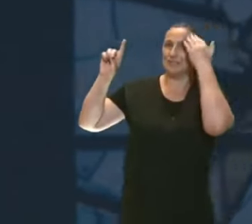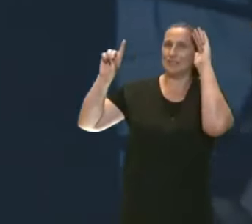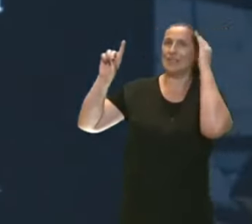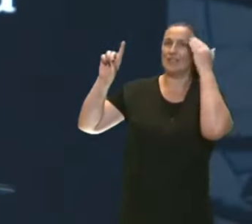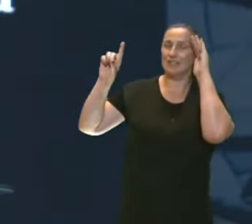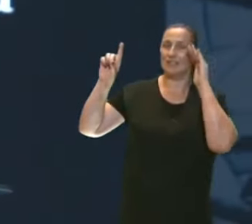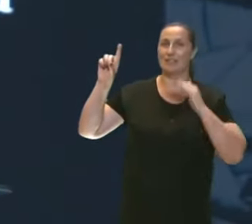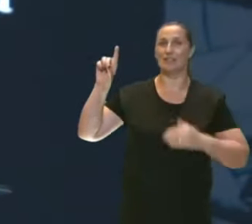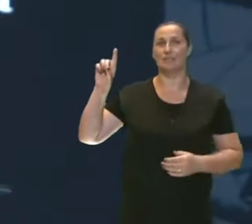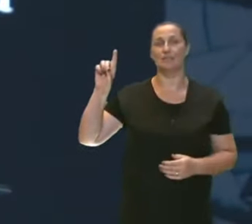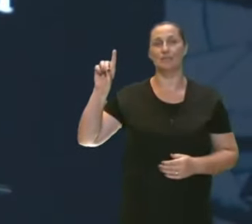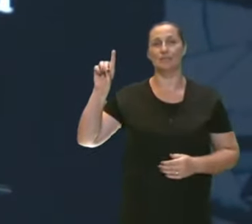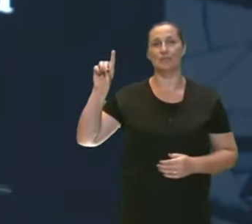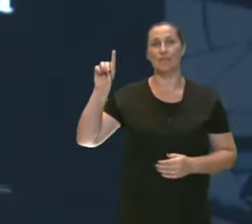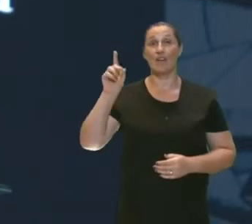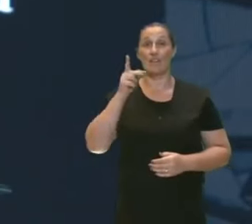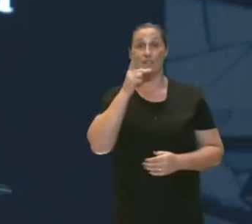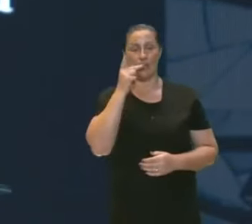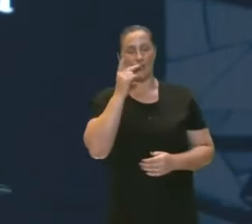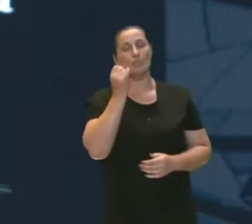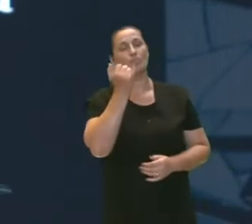assim: te perdoo,